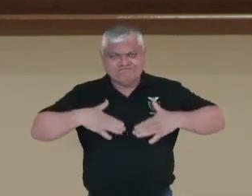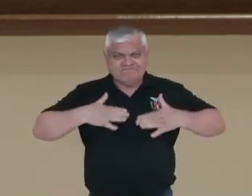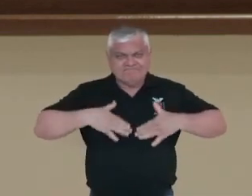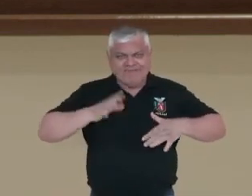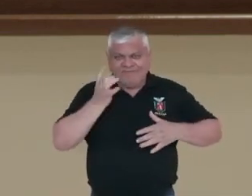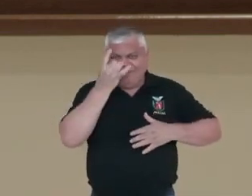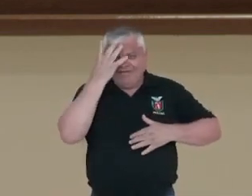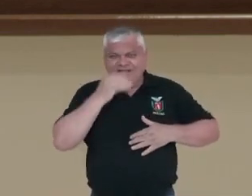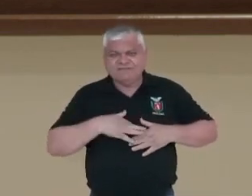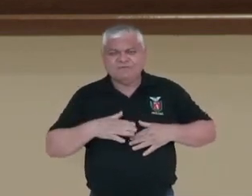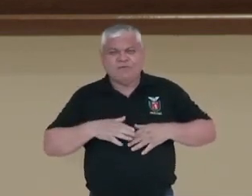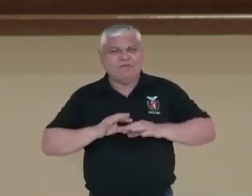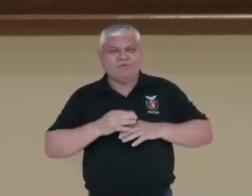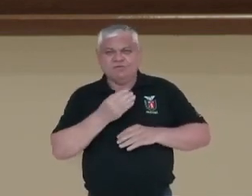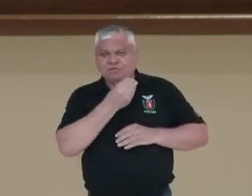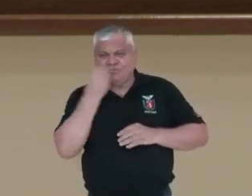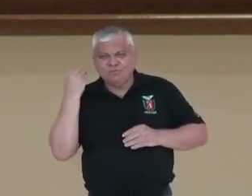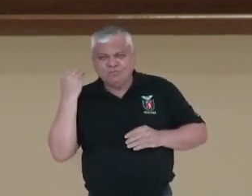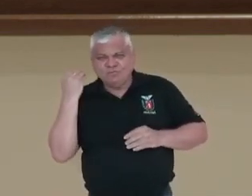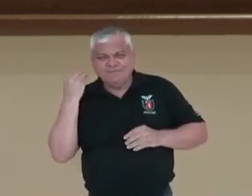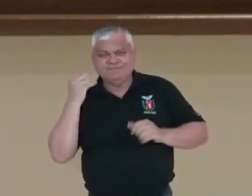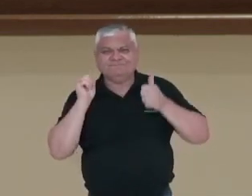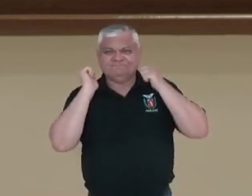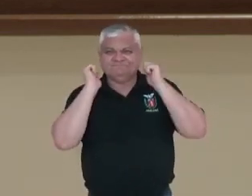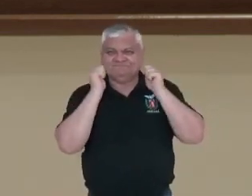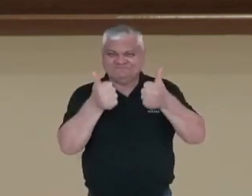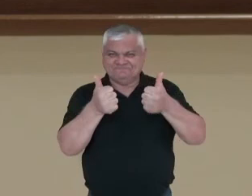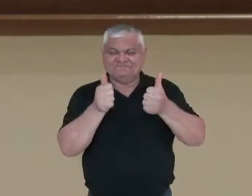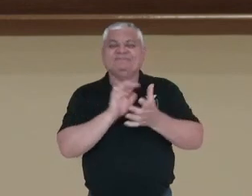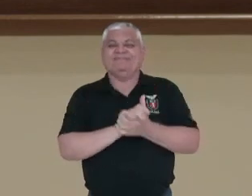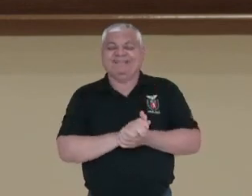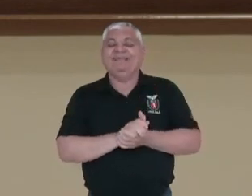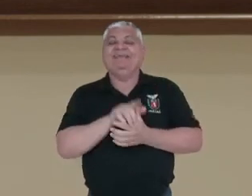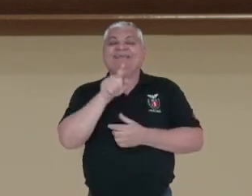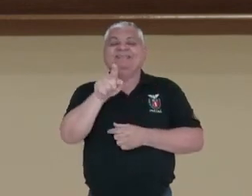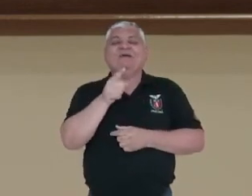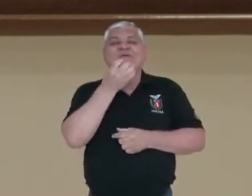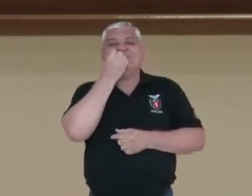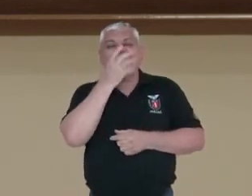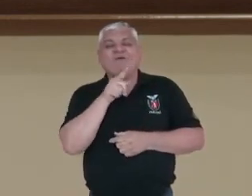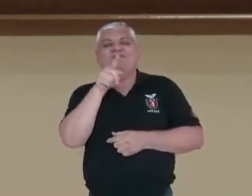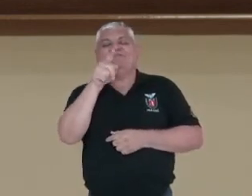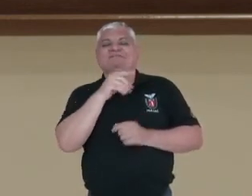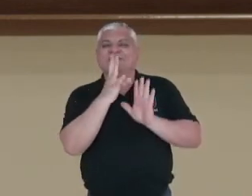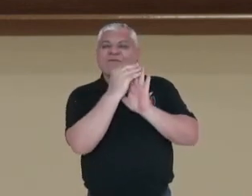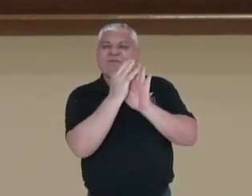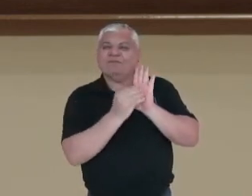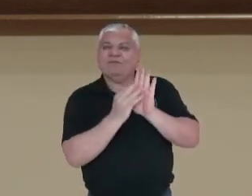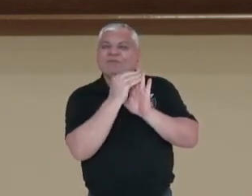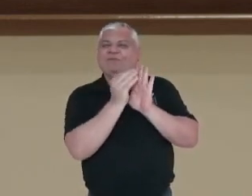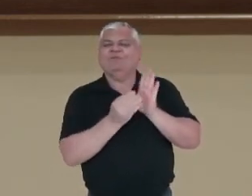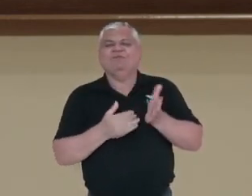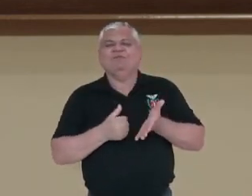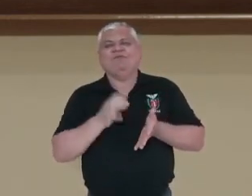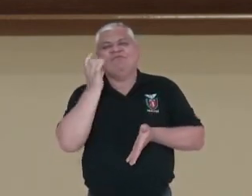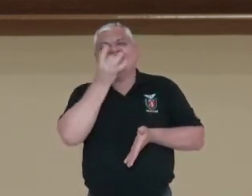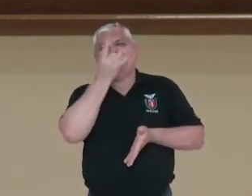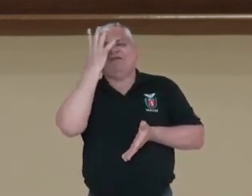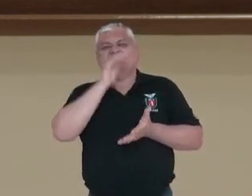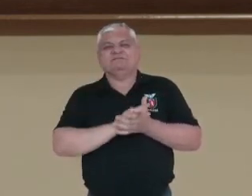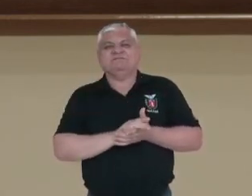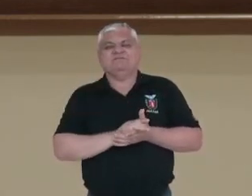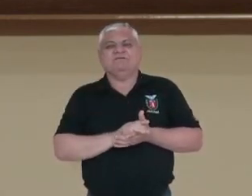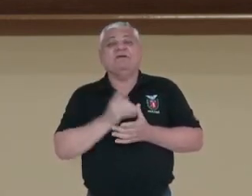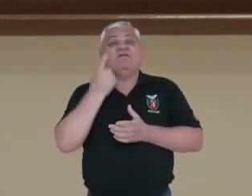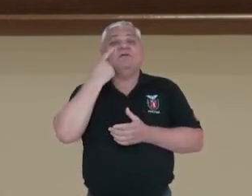Tranquilinho? Susse! É isso aí. O objetivo da nossa aula é você ter esse conteúdo de maneira mais tranquila. Vamos retomar